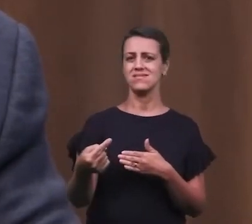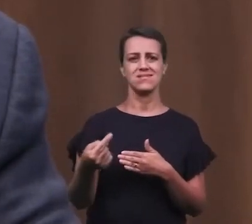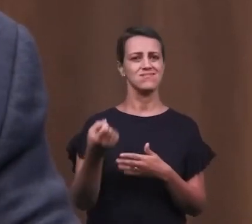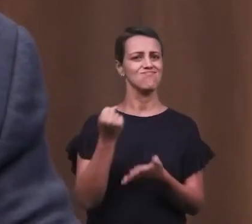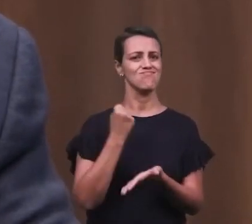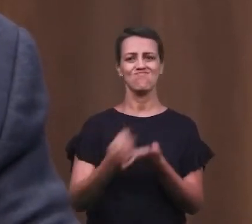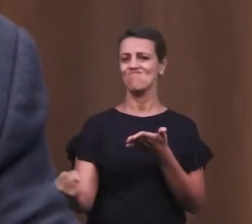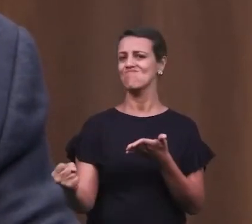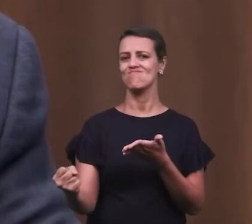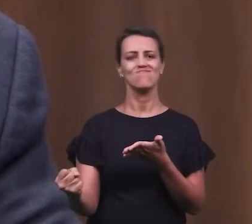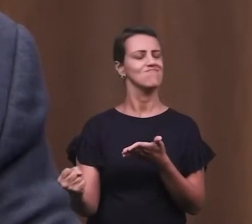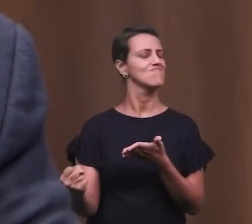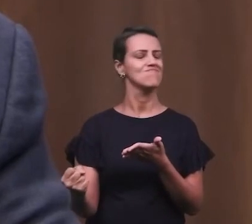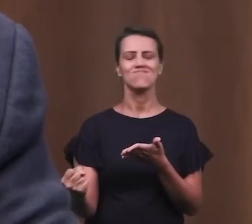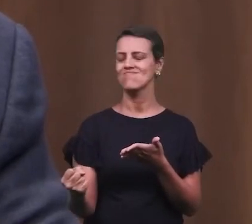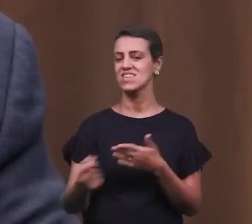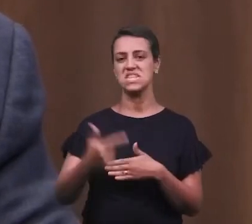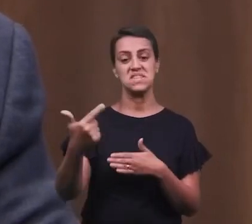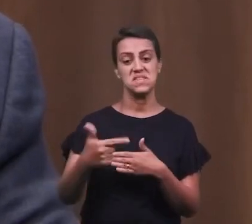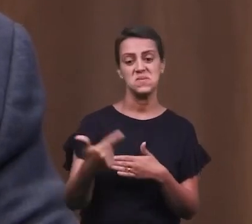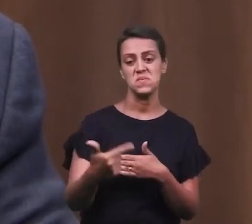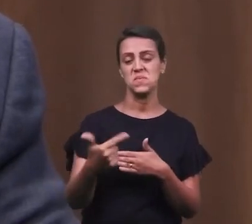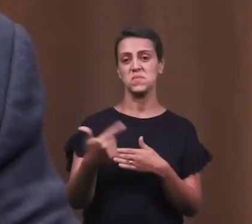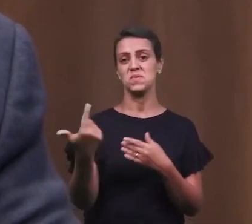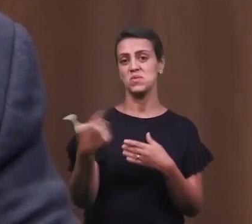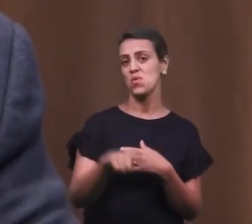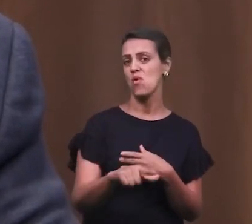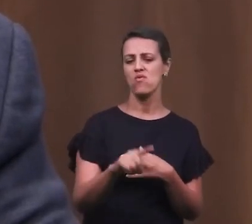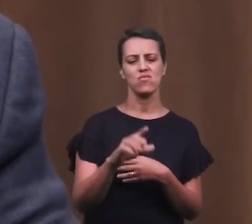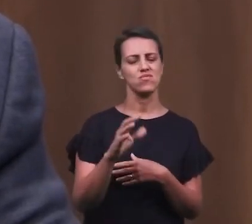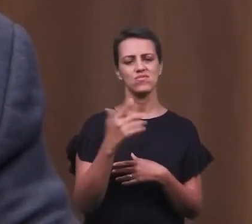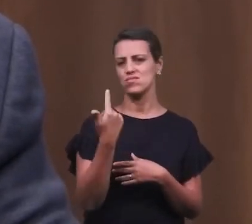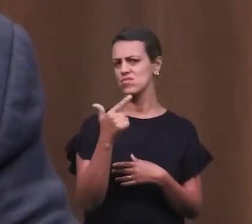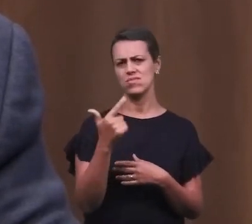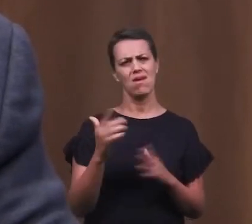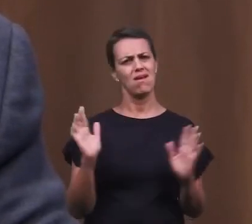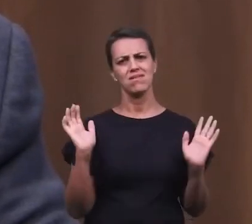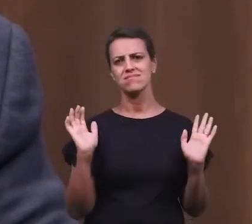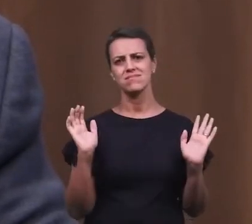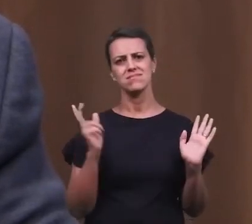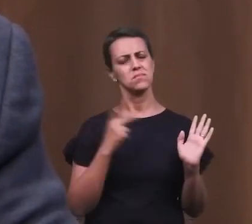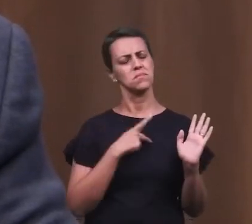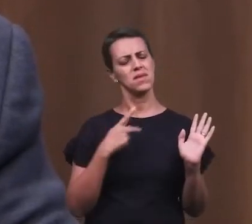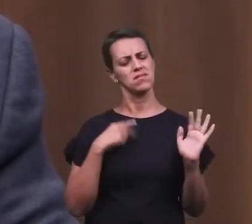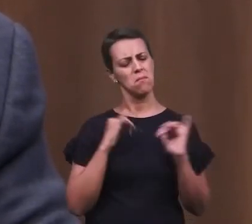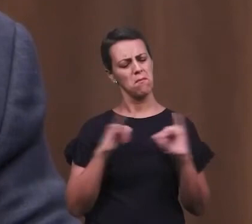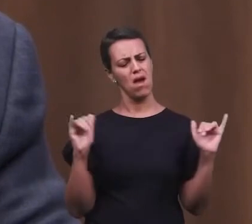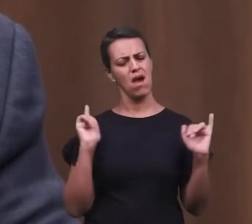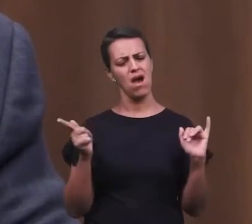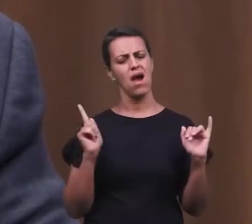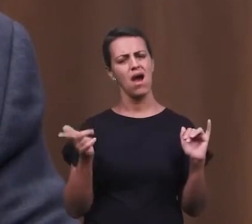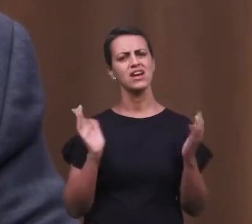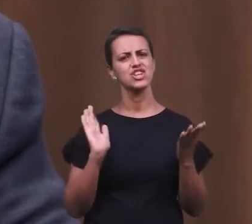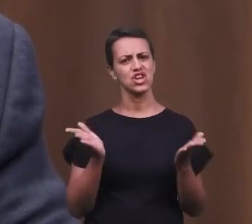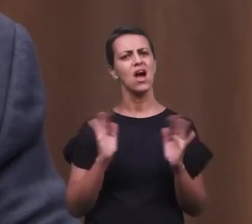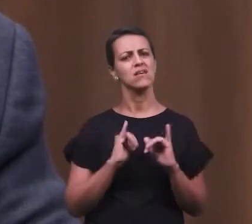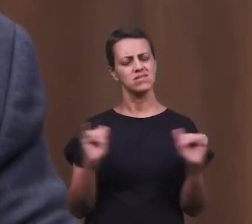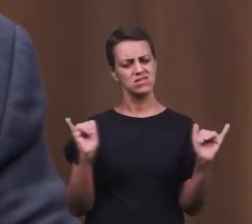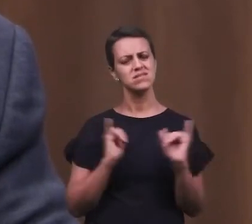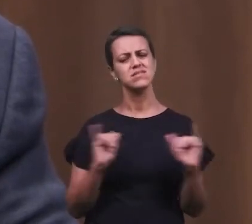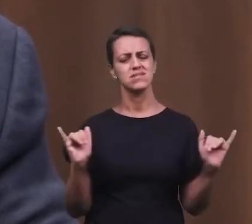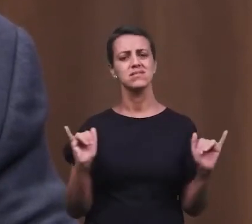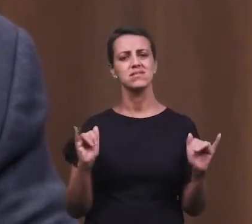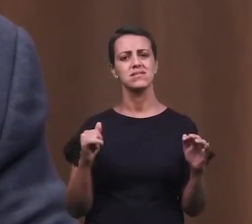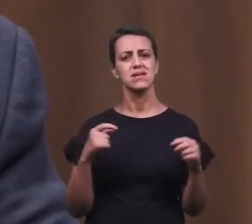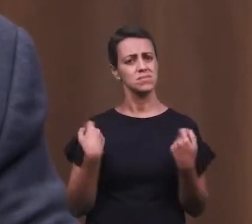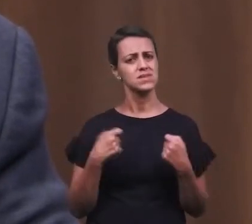uma segunda chamada. Isso nós vemos pastores de Deuti e outros pastores do Manaim sendo muito incisivos nisso, porque nós precisamos entender que o